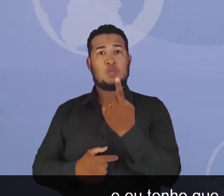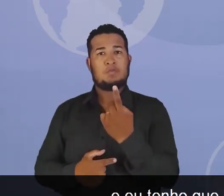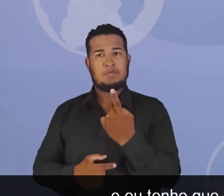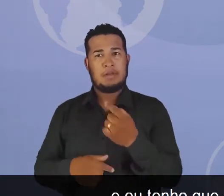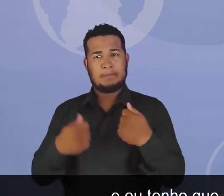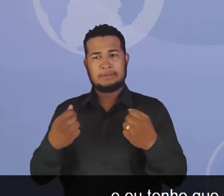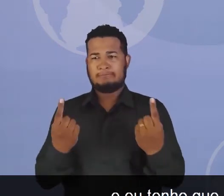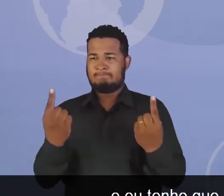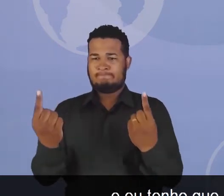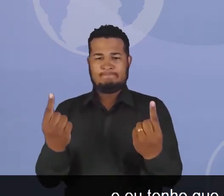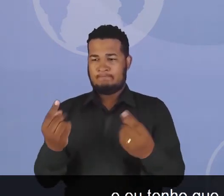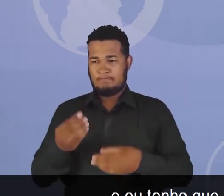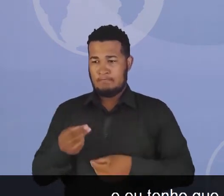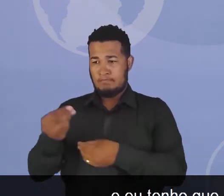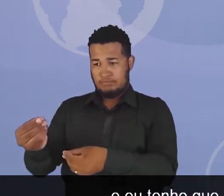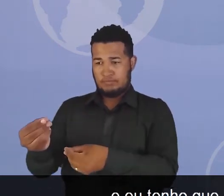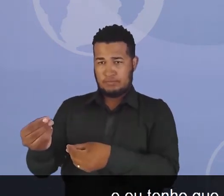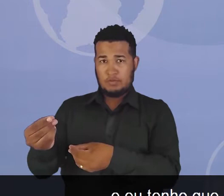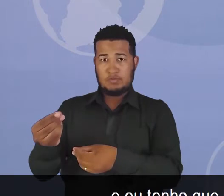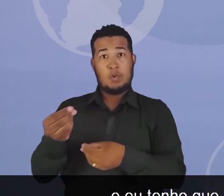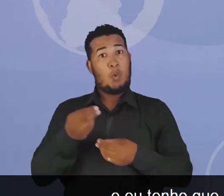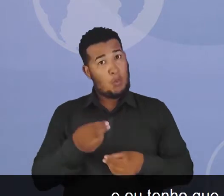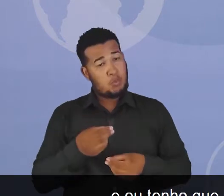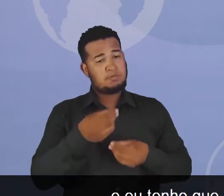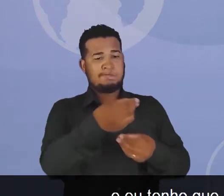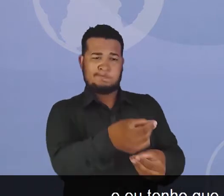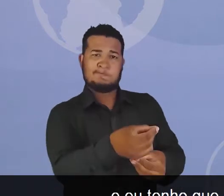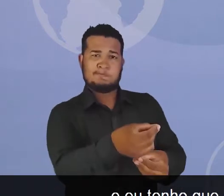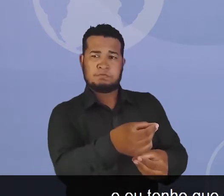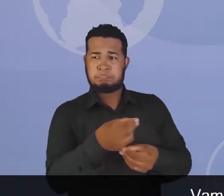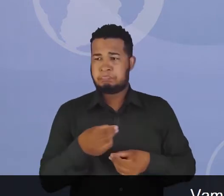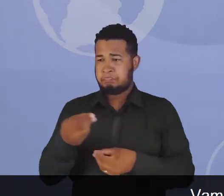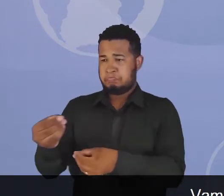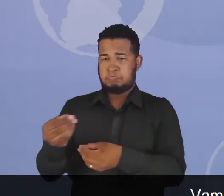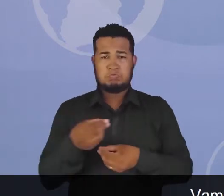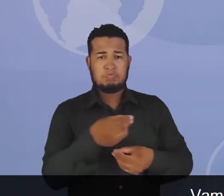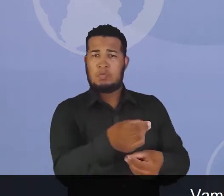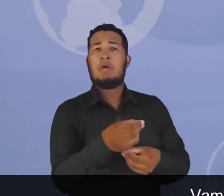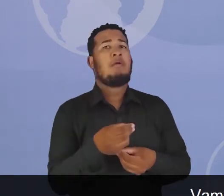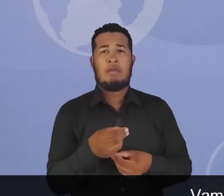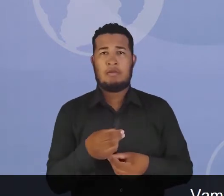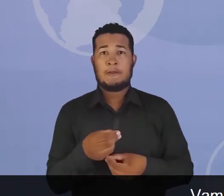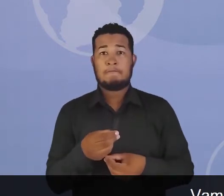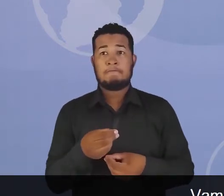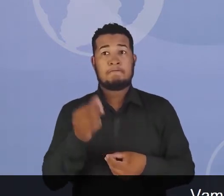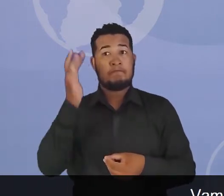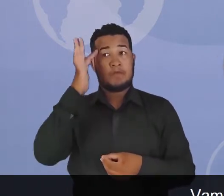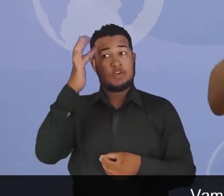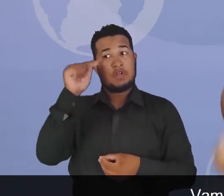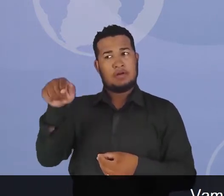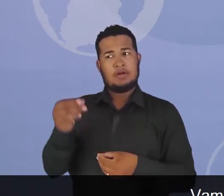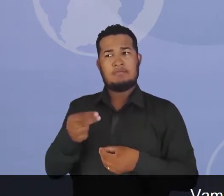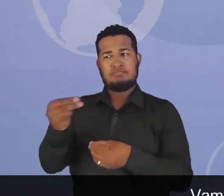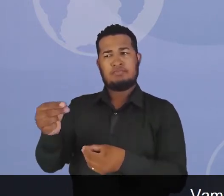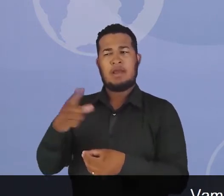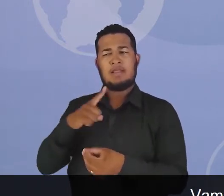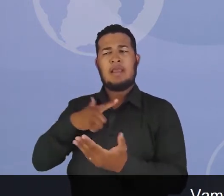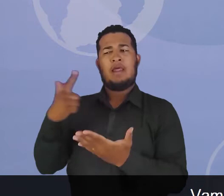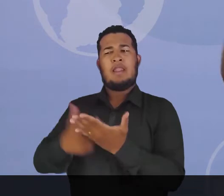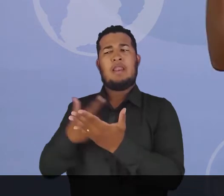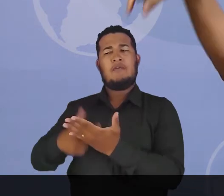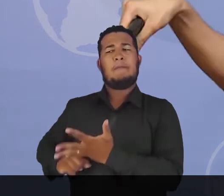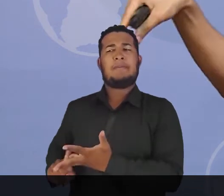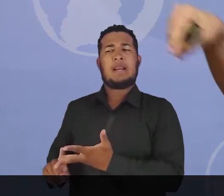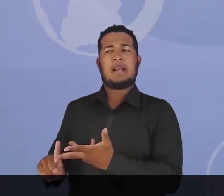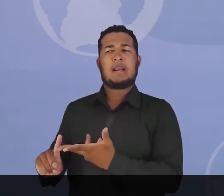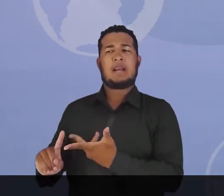vou dar esse livro para a pessoa X ou para a pessoa Y. Vamos supor que a pessoa X já tenha muitos livros em casa